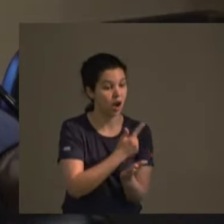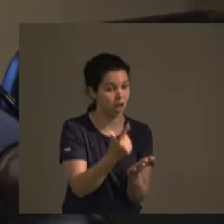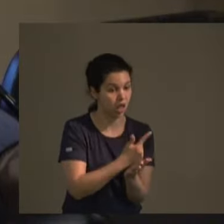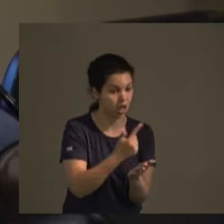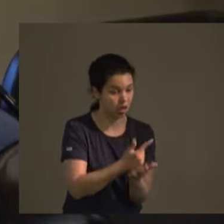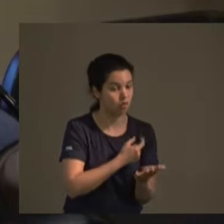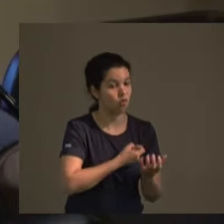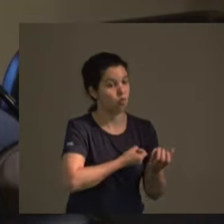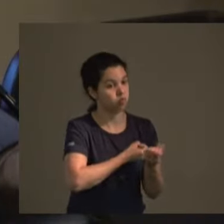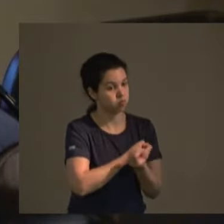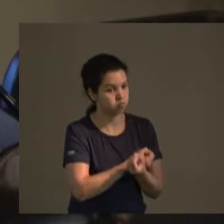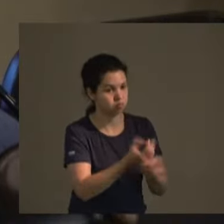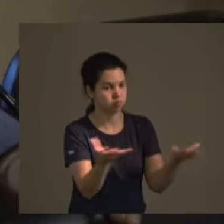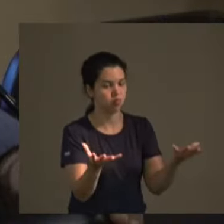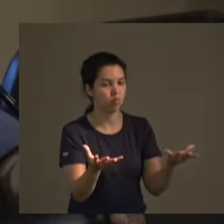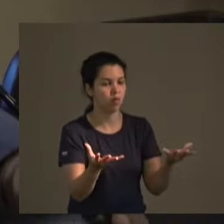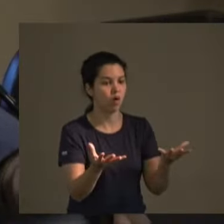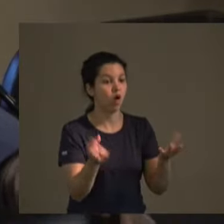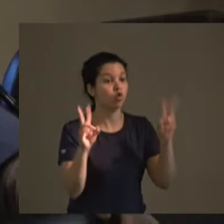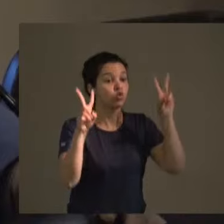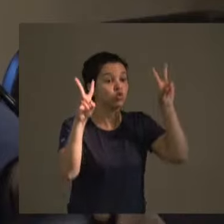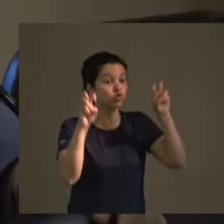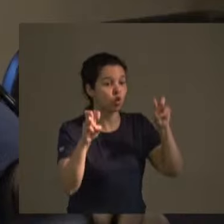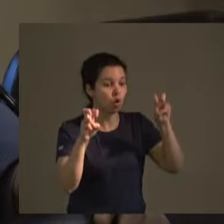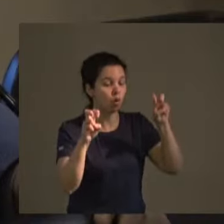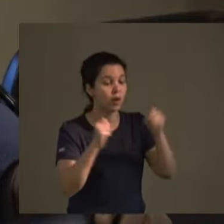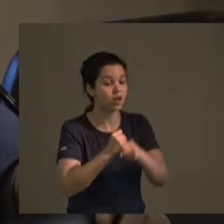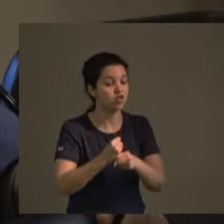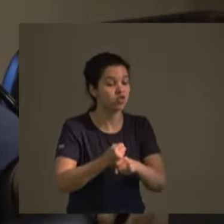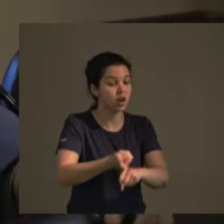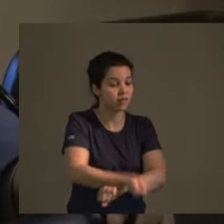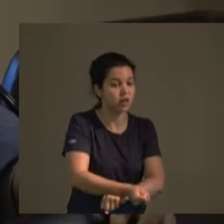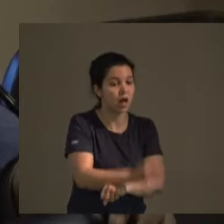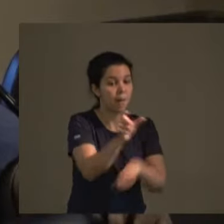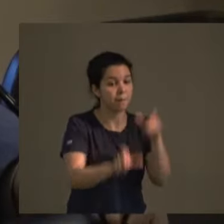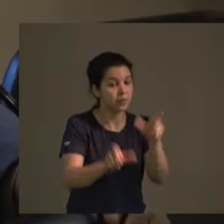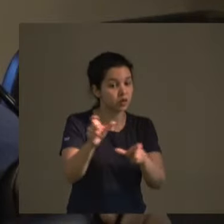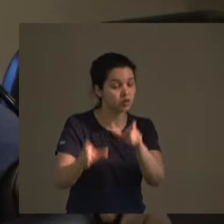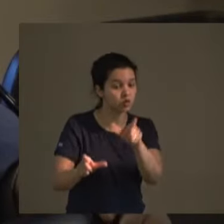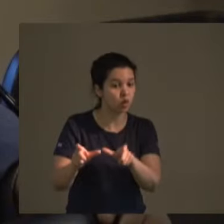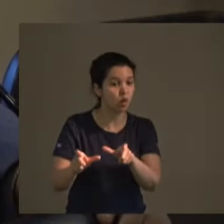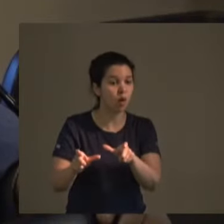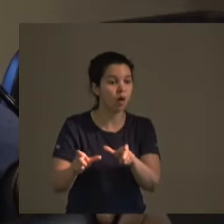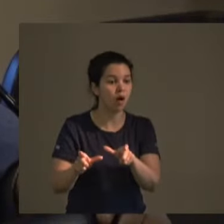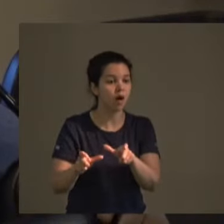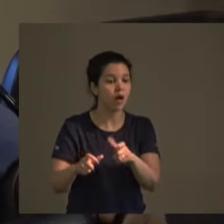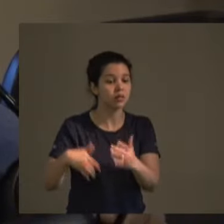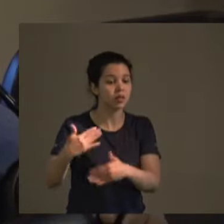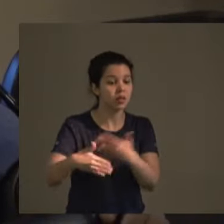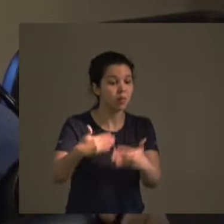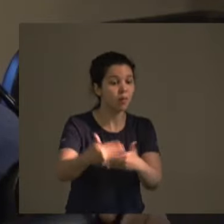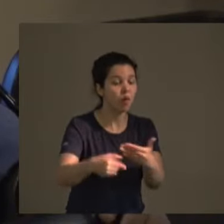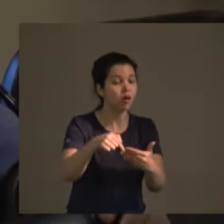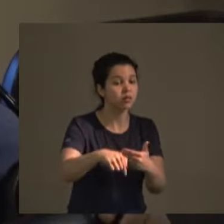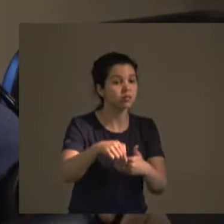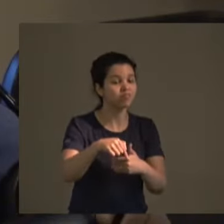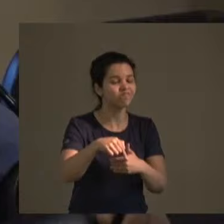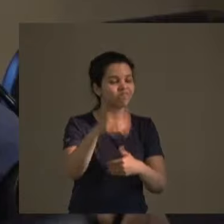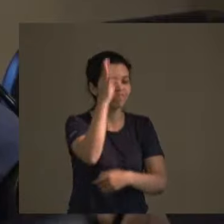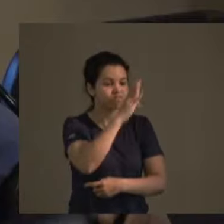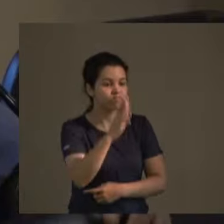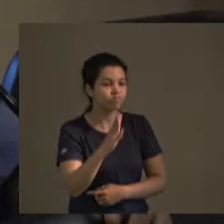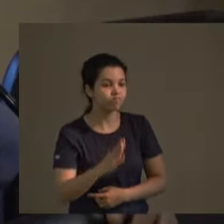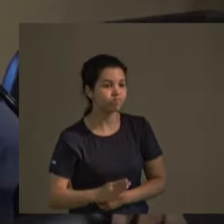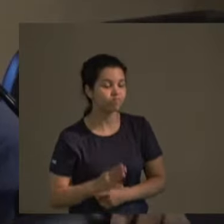dos danos que a escravização das pessoas trouxe no Brasil e aqueles